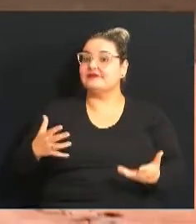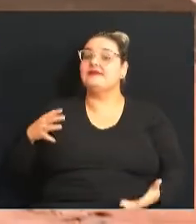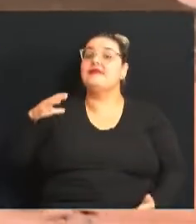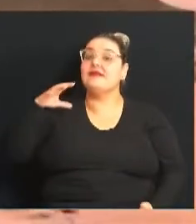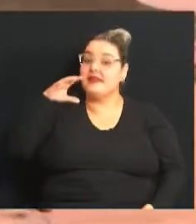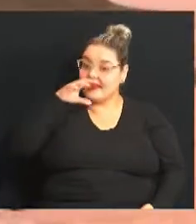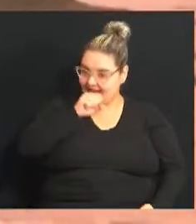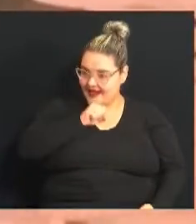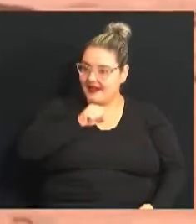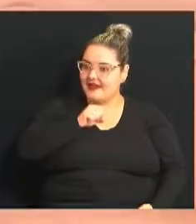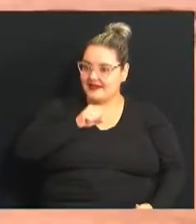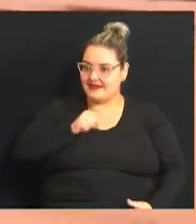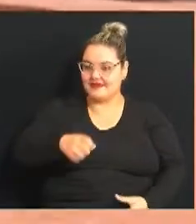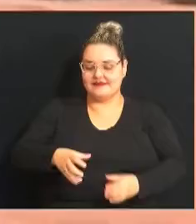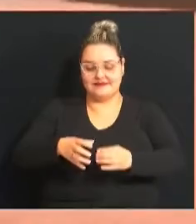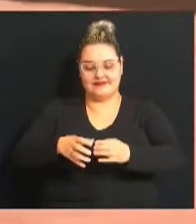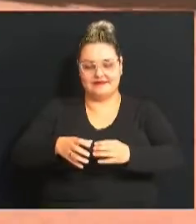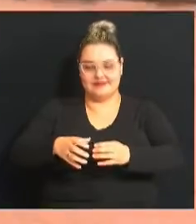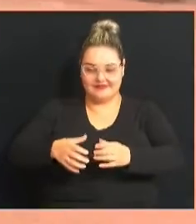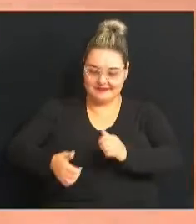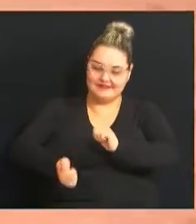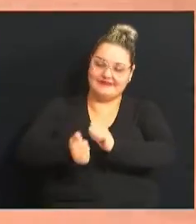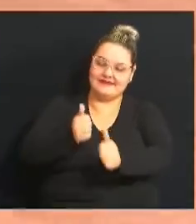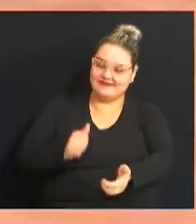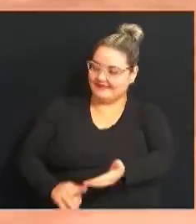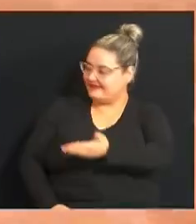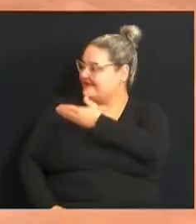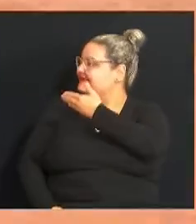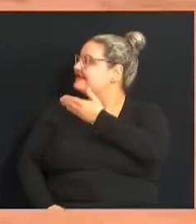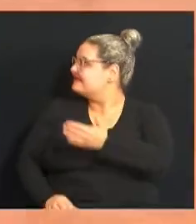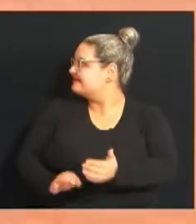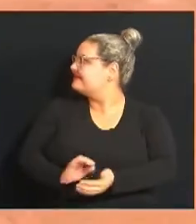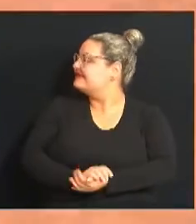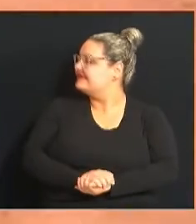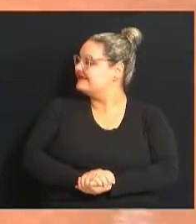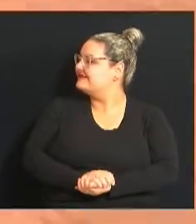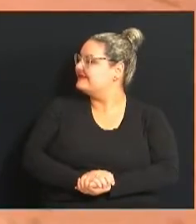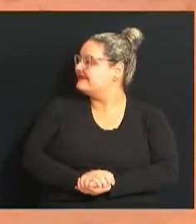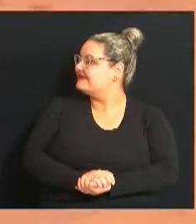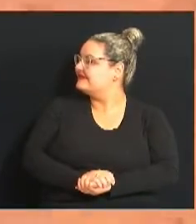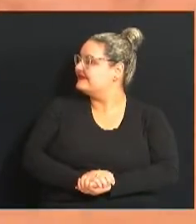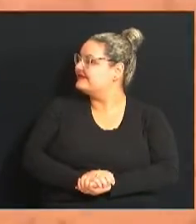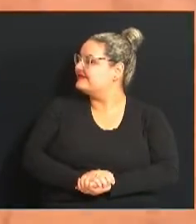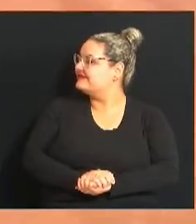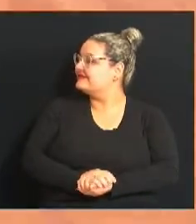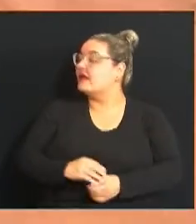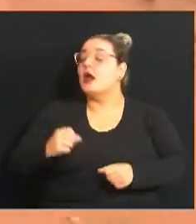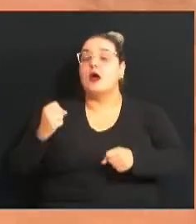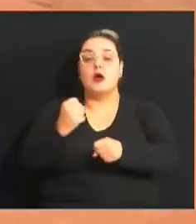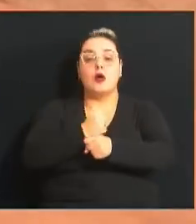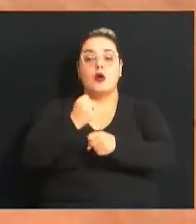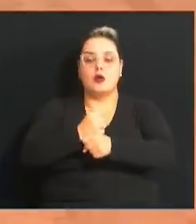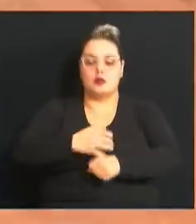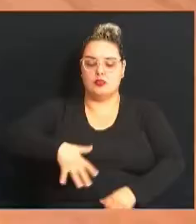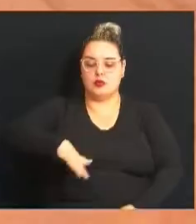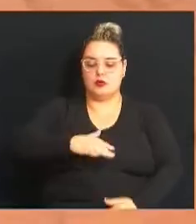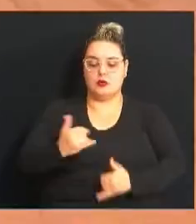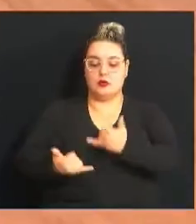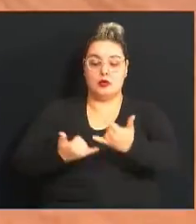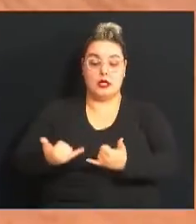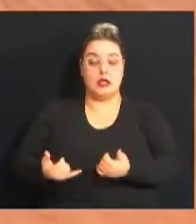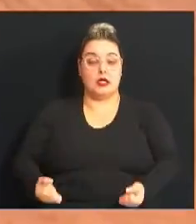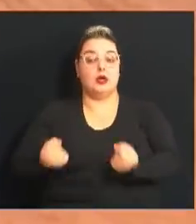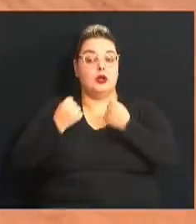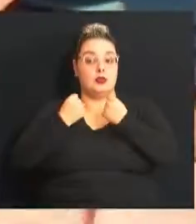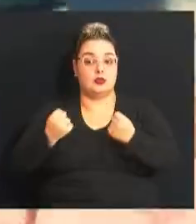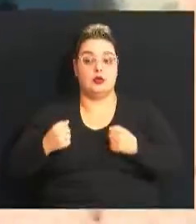a bola possa rolar aqui nesse campo de futebol. Também a previsão de construção de um playground, academia ao ar livre, pista